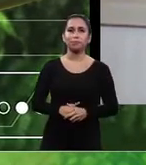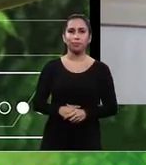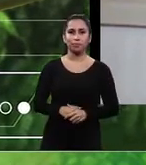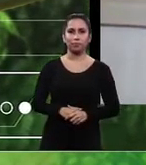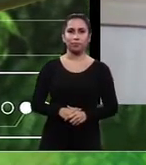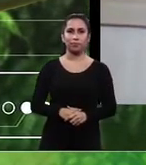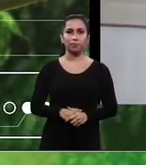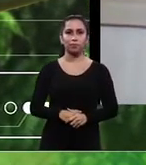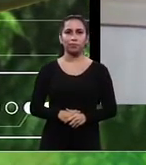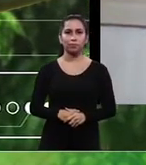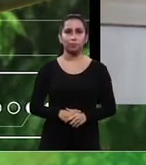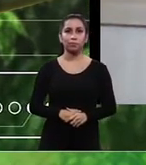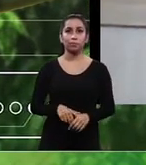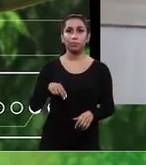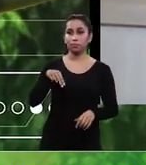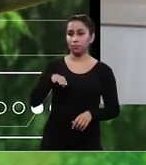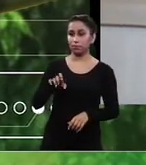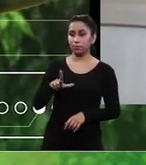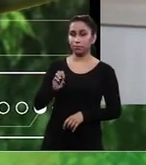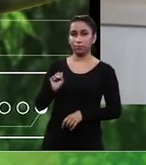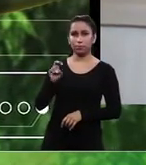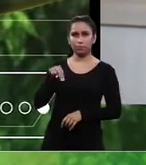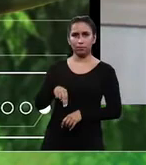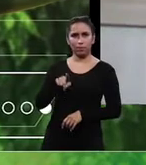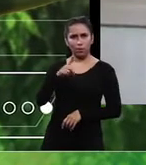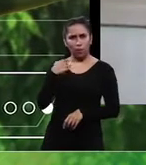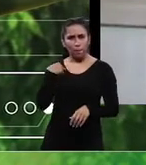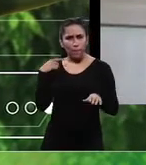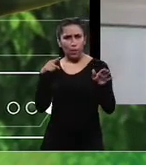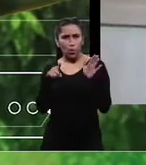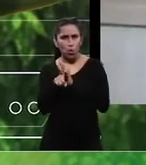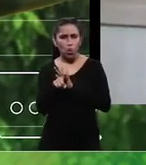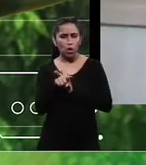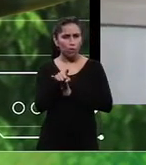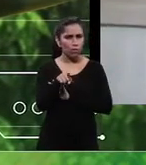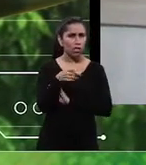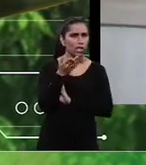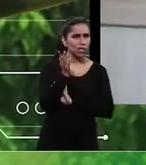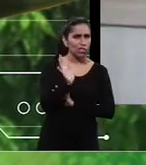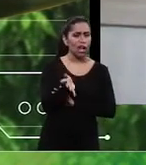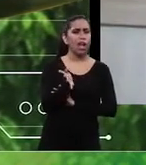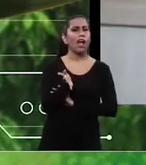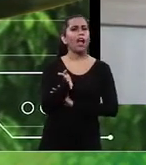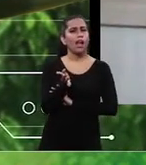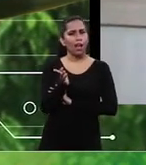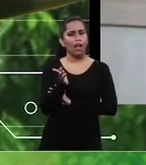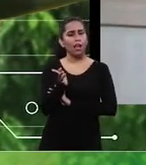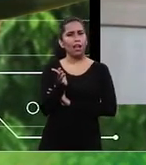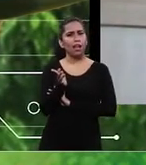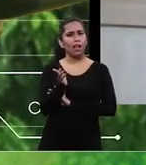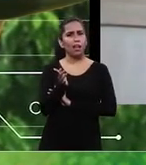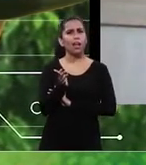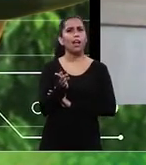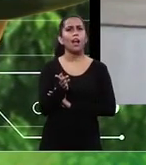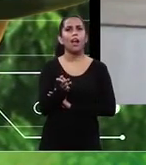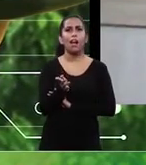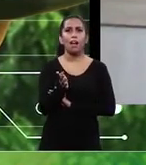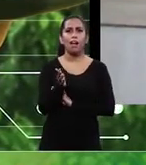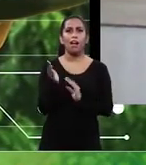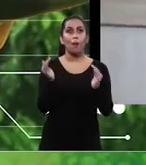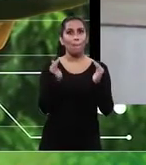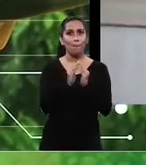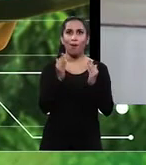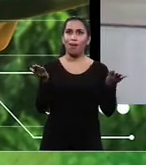Nelson, eu pergunto para você, uma vez que você está já instalado aqui, né, no seio da Amazônia,